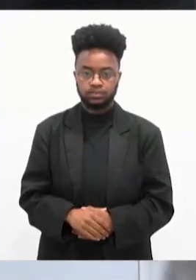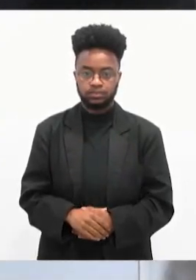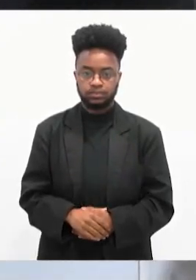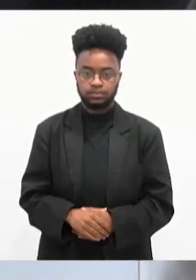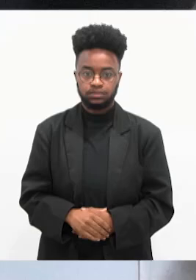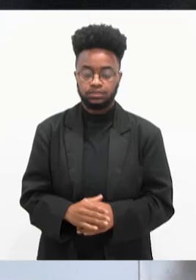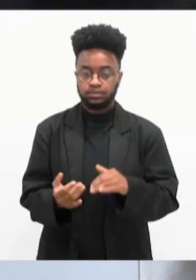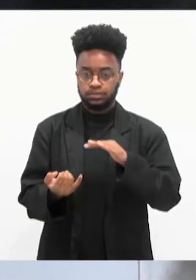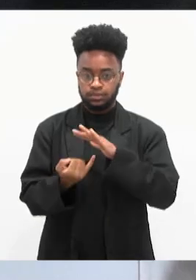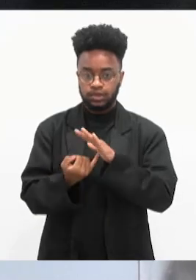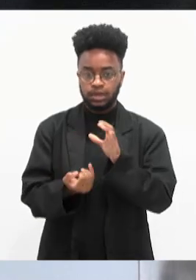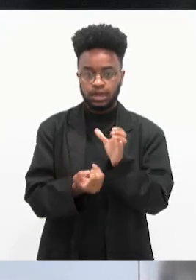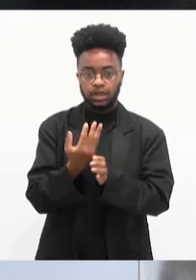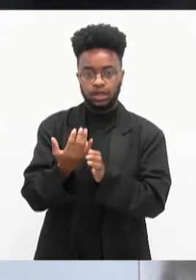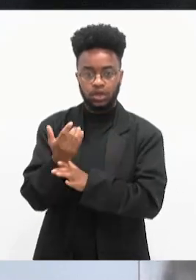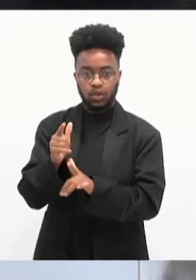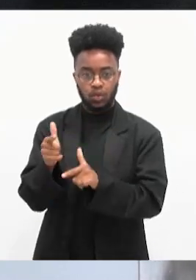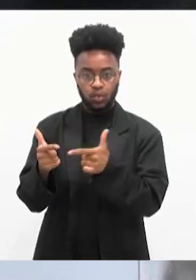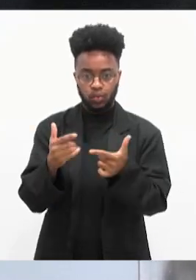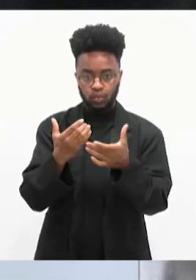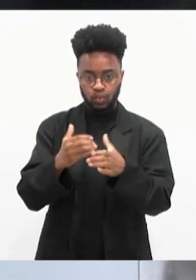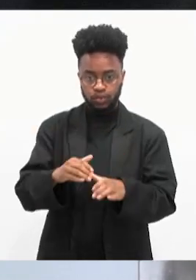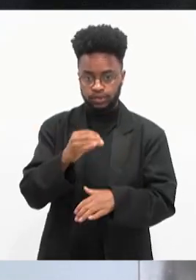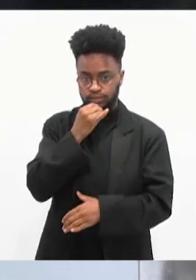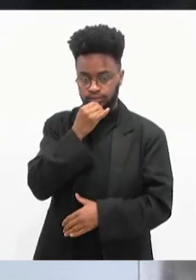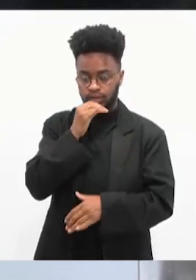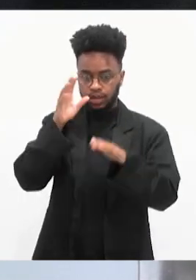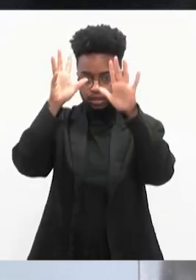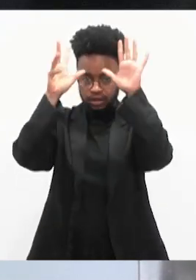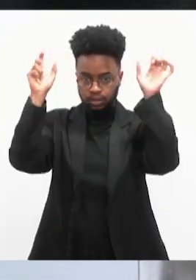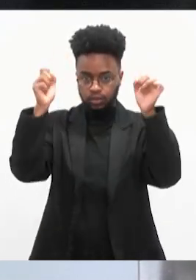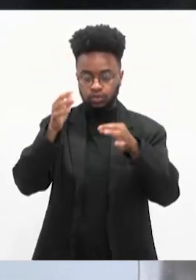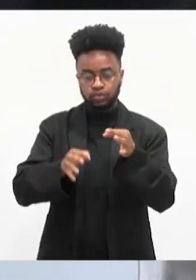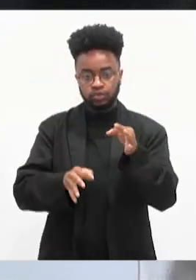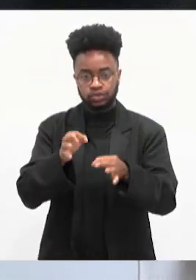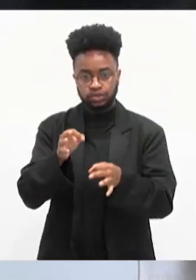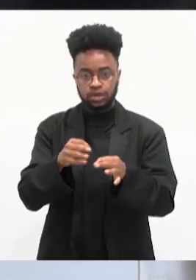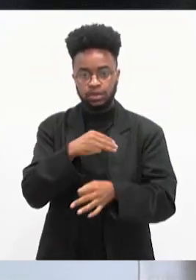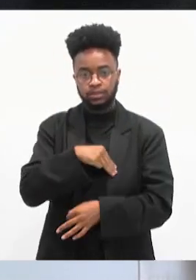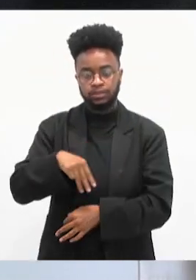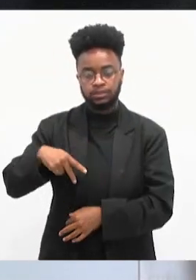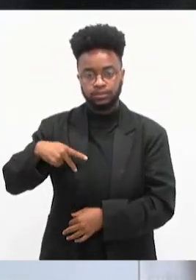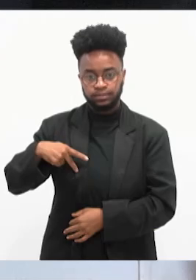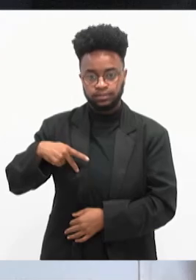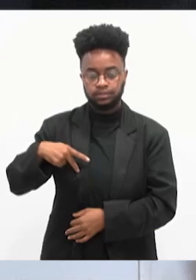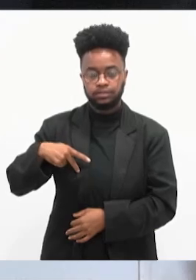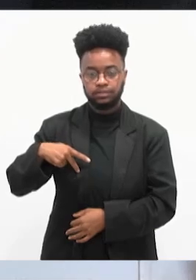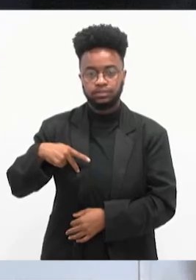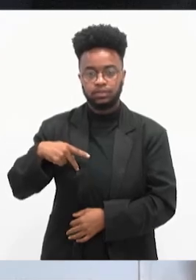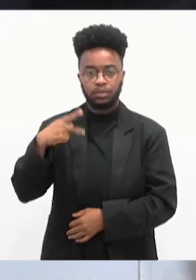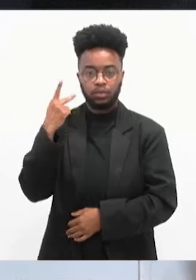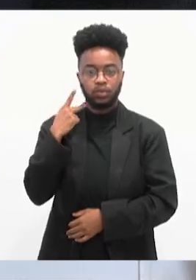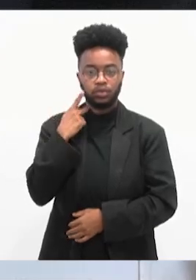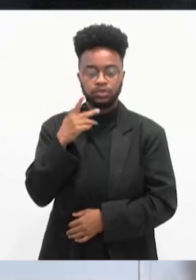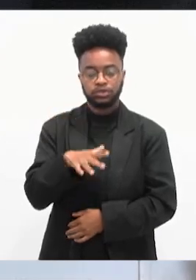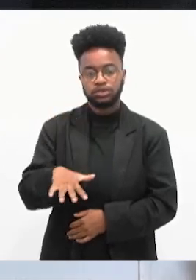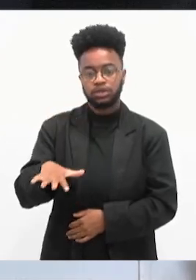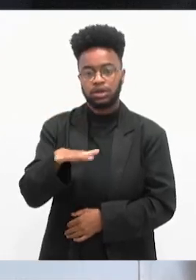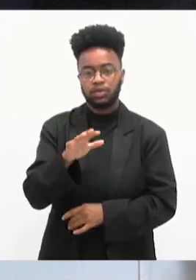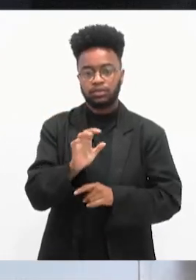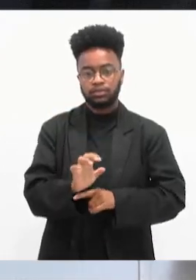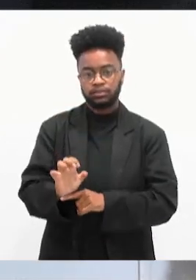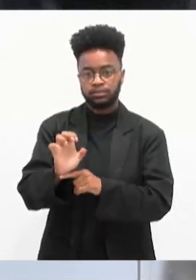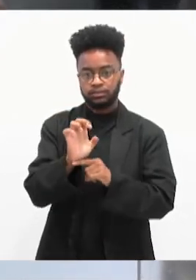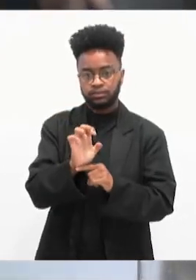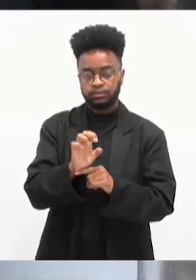mais concurso, que é Tribunal de Justiça, Ministério Público, Procuradoria-Geral do